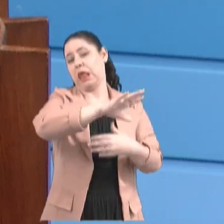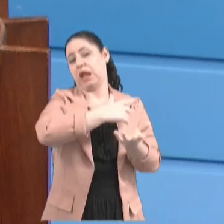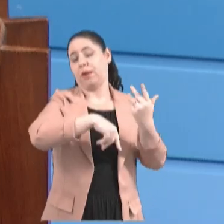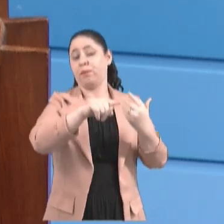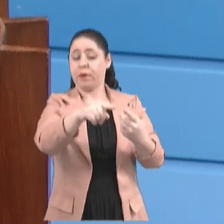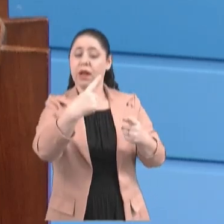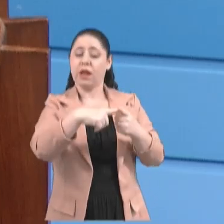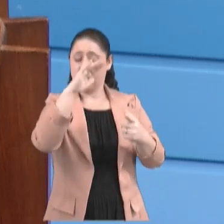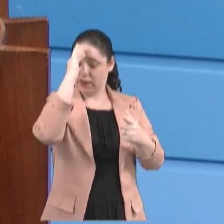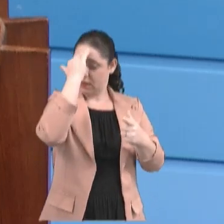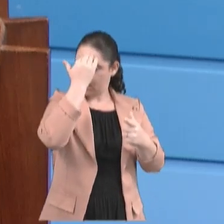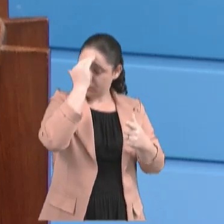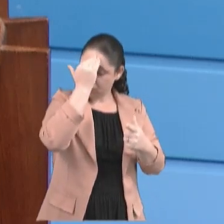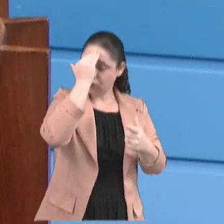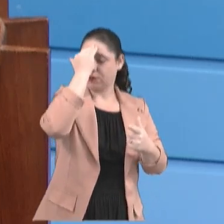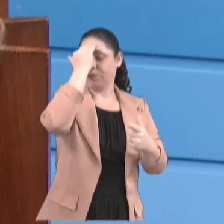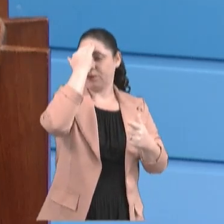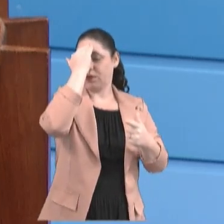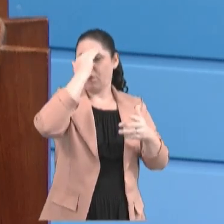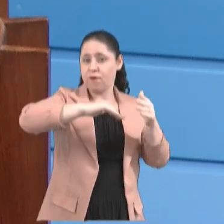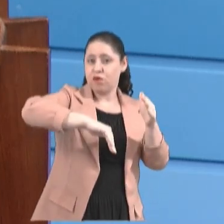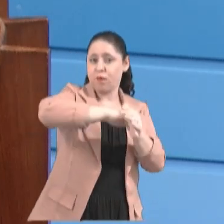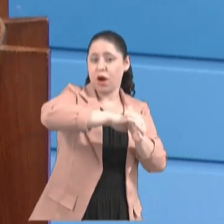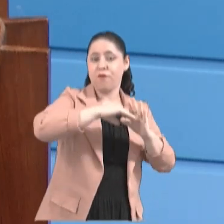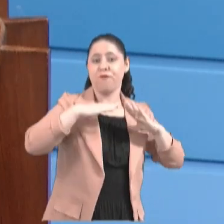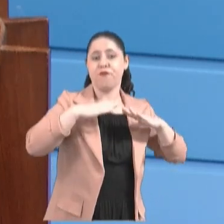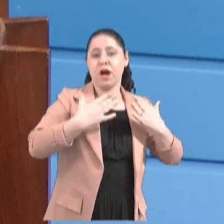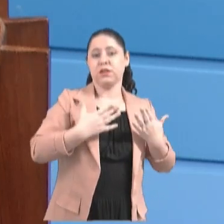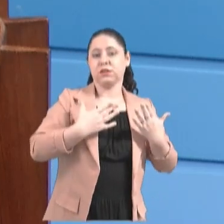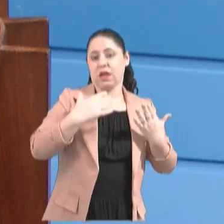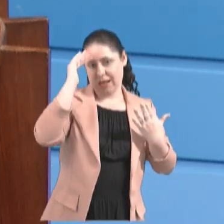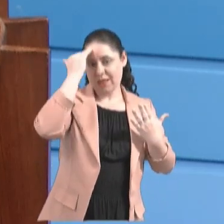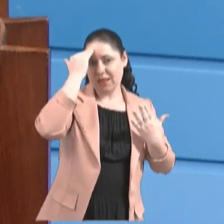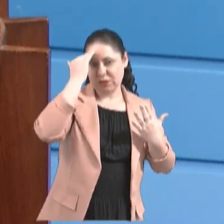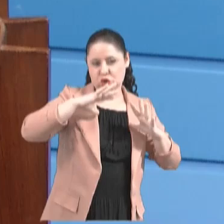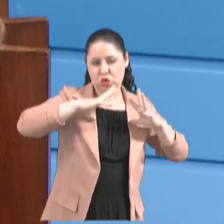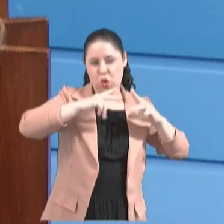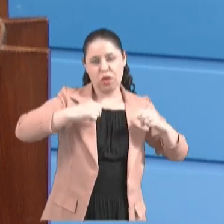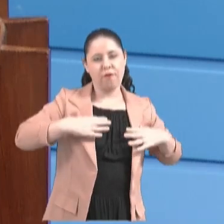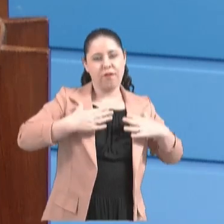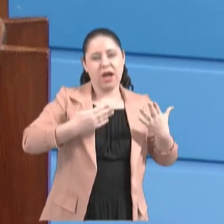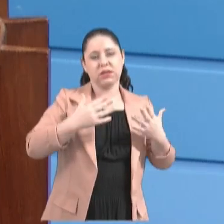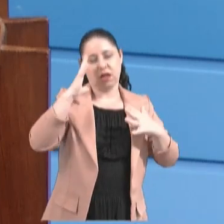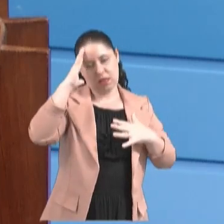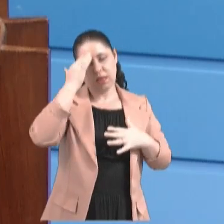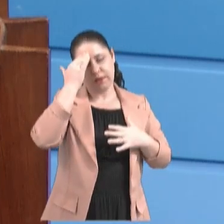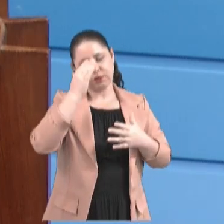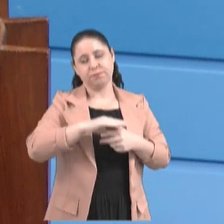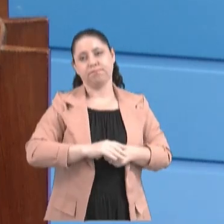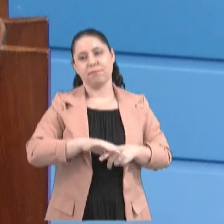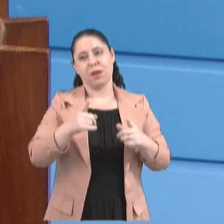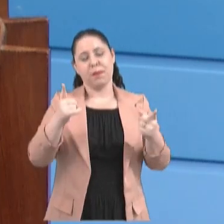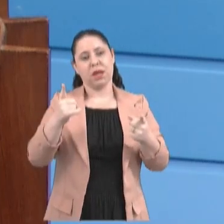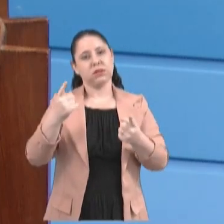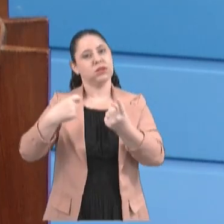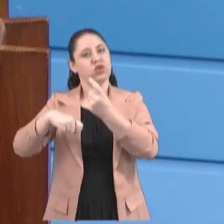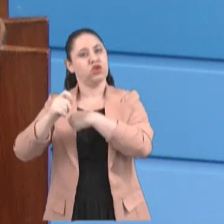ele entende de festa. Deputado Pedro Oceaneto, ele entende de festa.